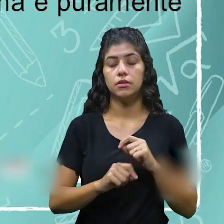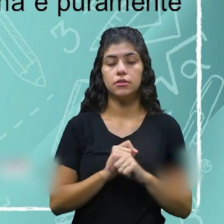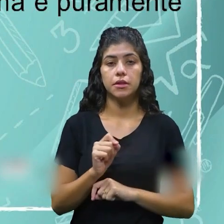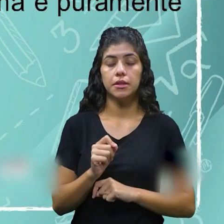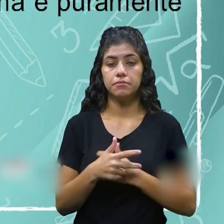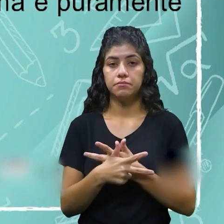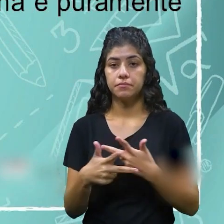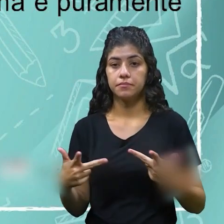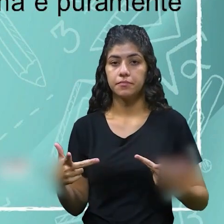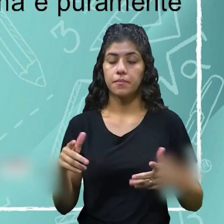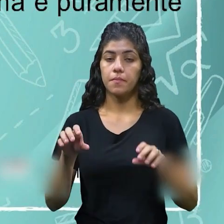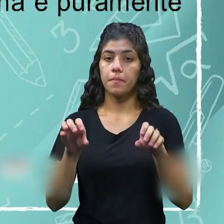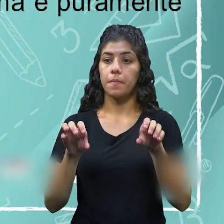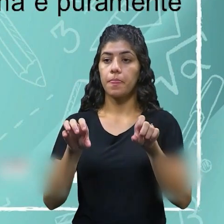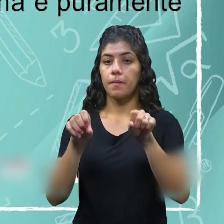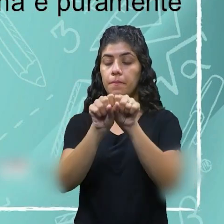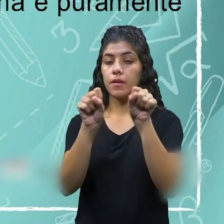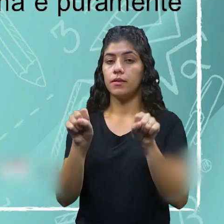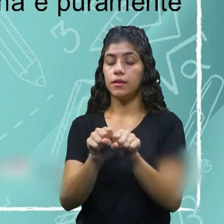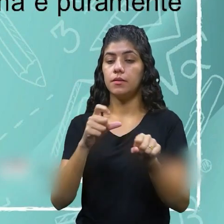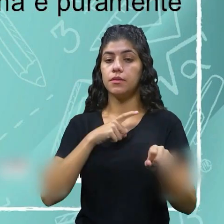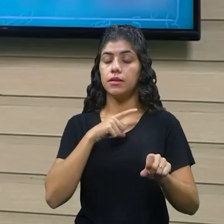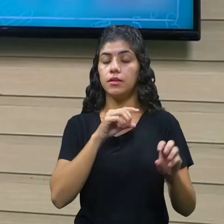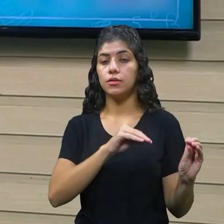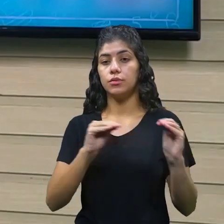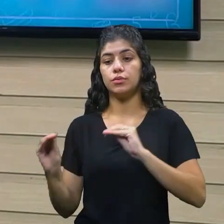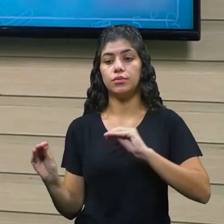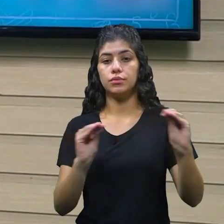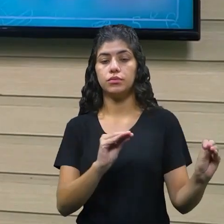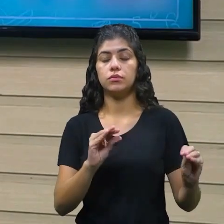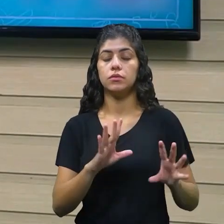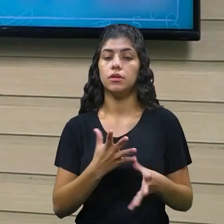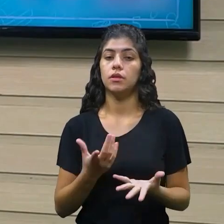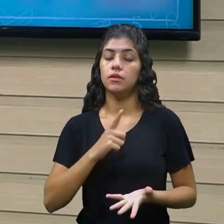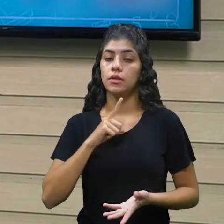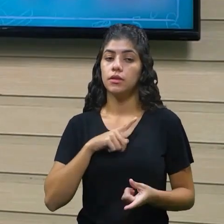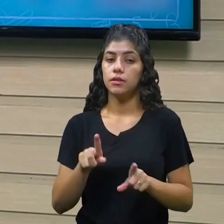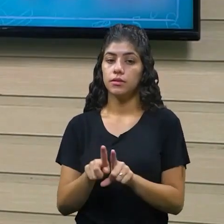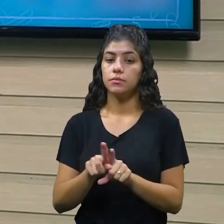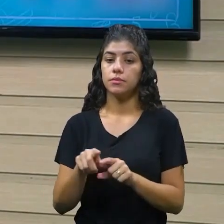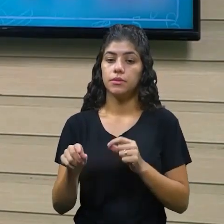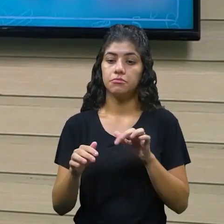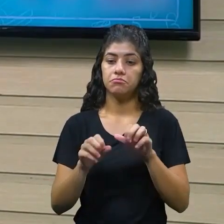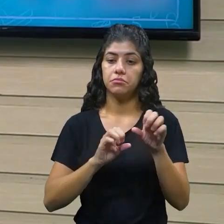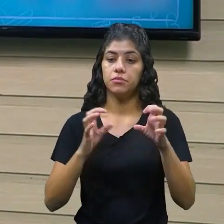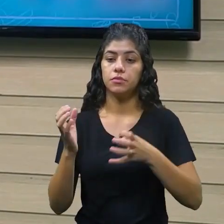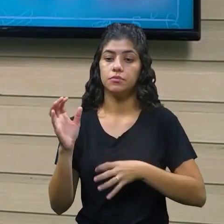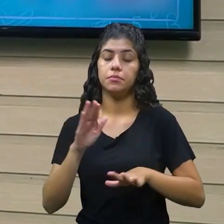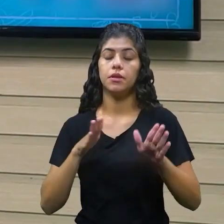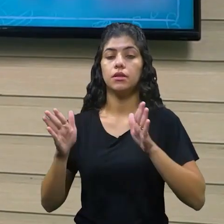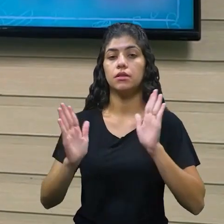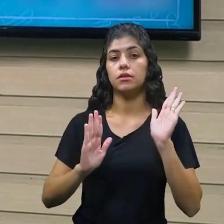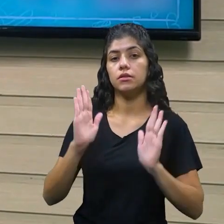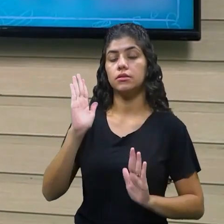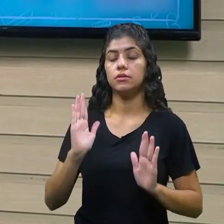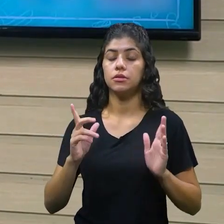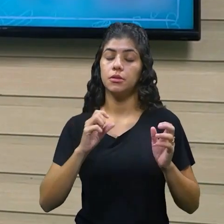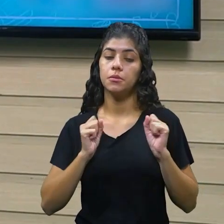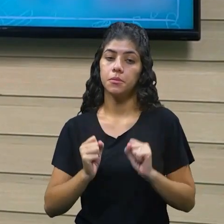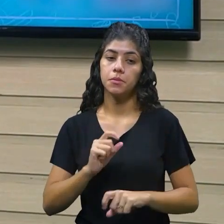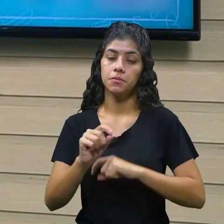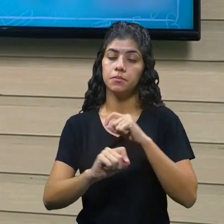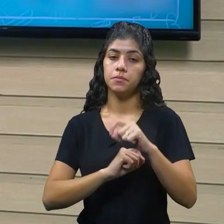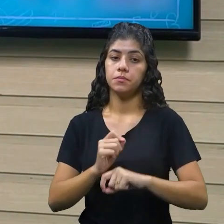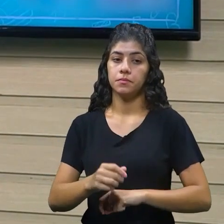mecânica. Então, num sistema que você tem apenas transferências de energia, você tem ali um sistema puramente mecânico. A gente pode associar um